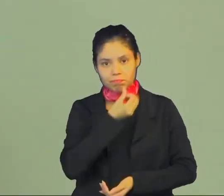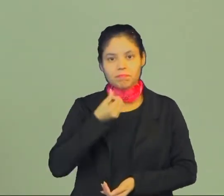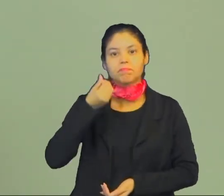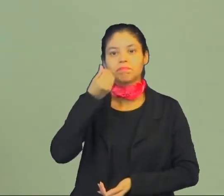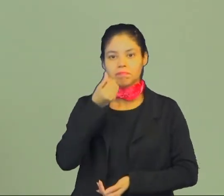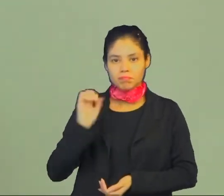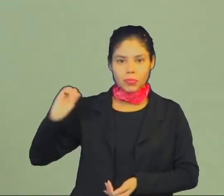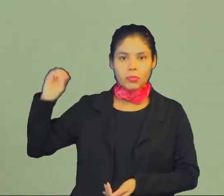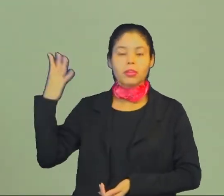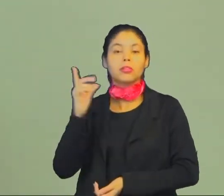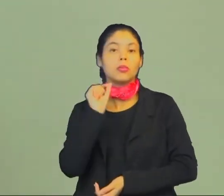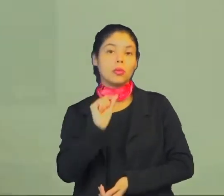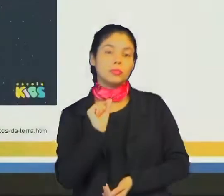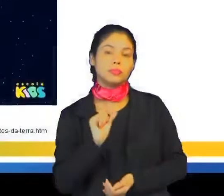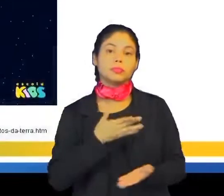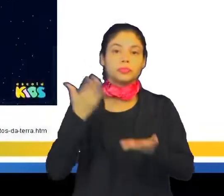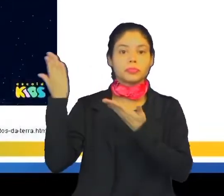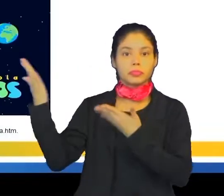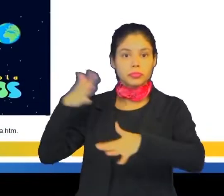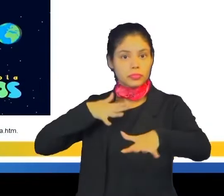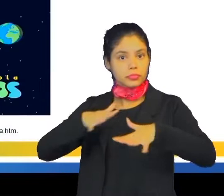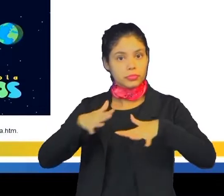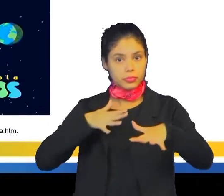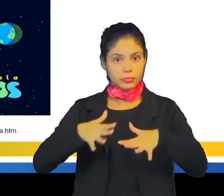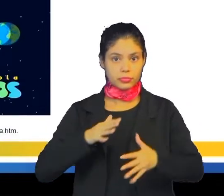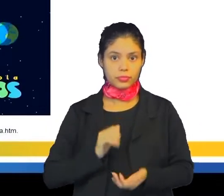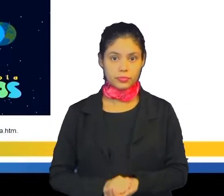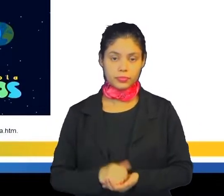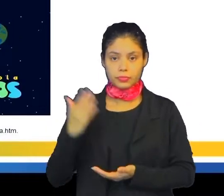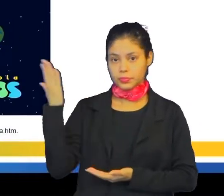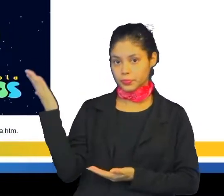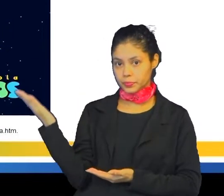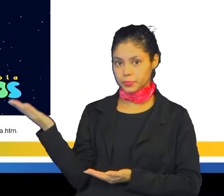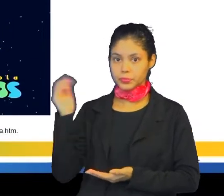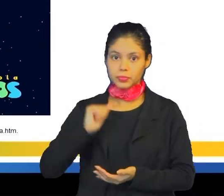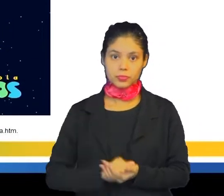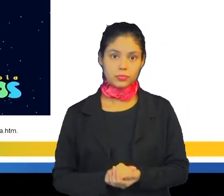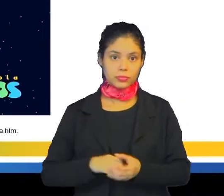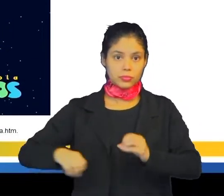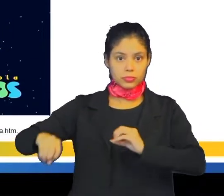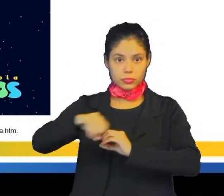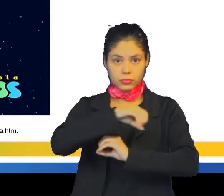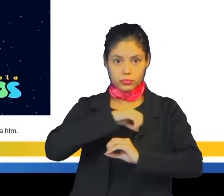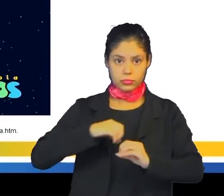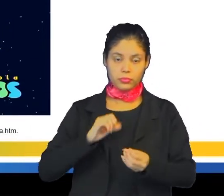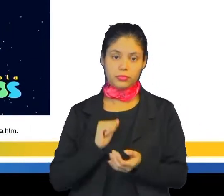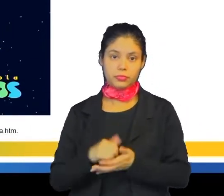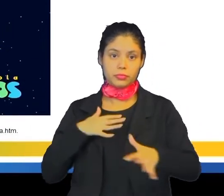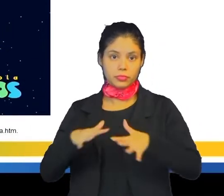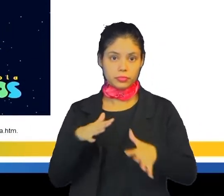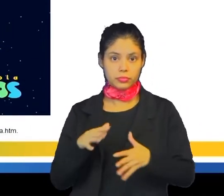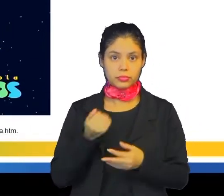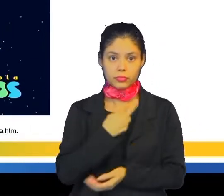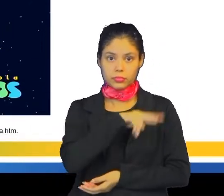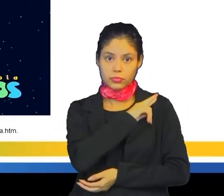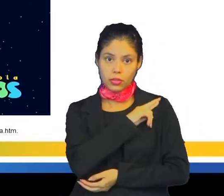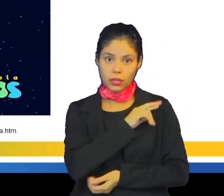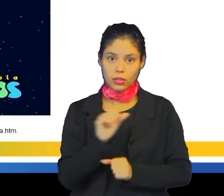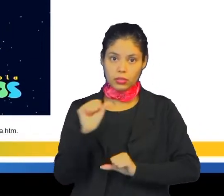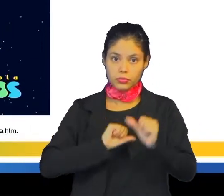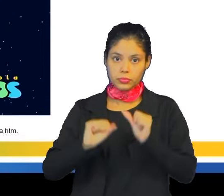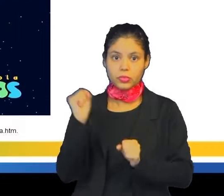6:00 tô nesse caso aí nós temos esse movimento de translação que dá esse movimento Então vem de translação é responsável